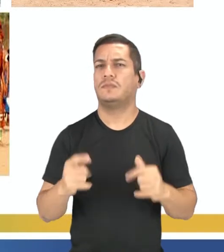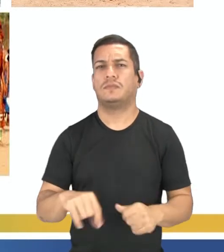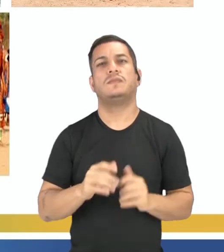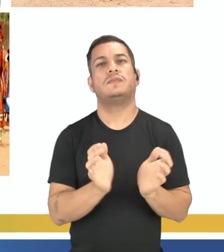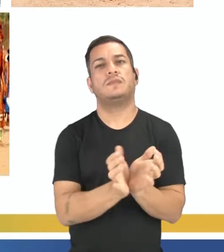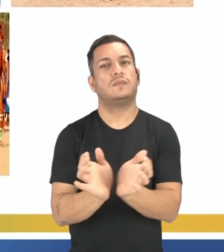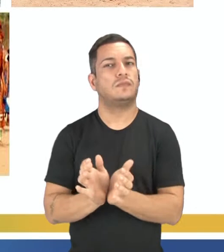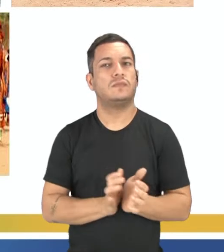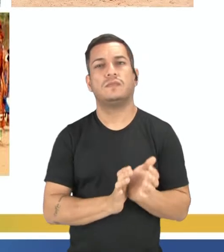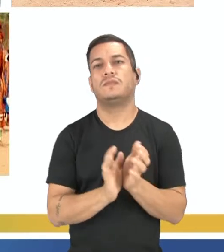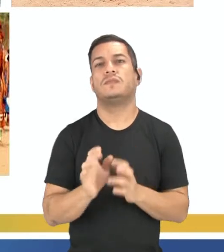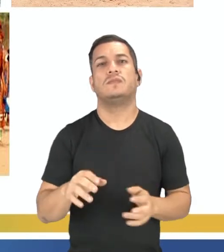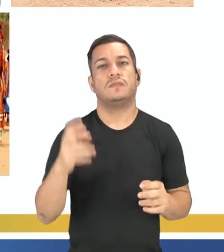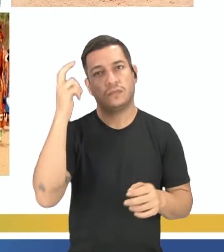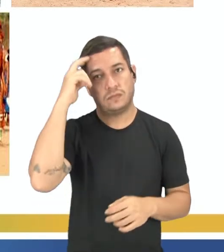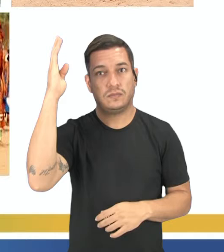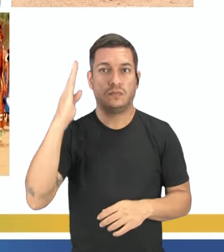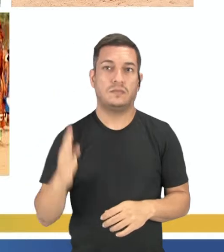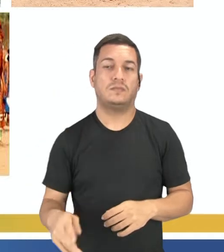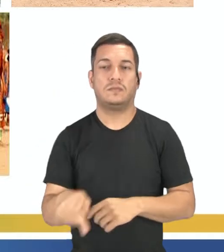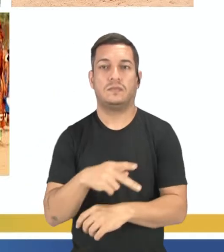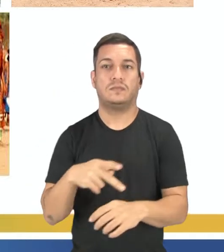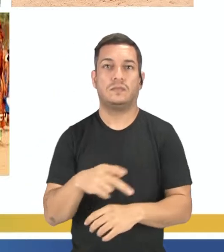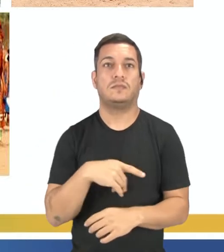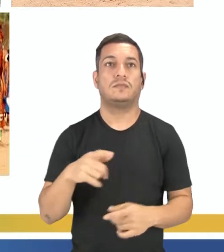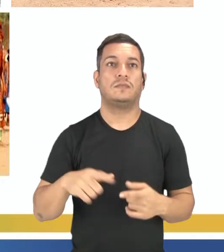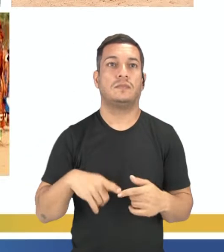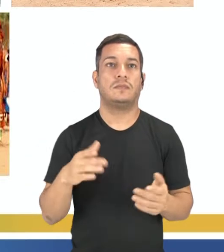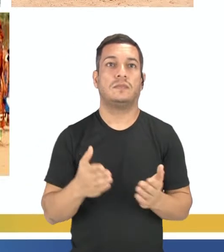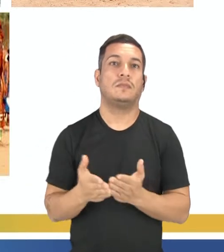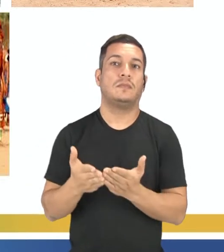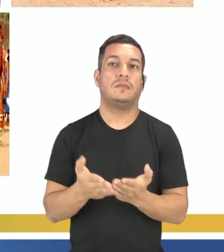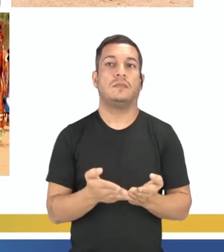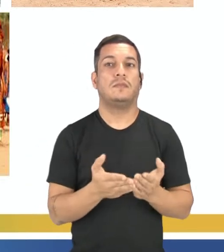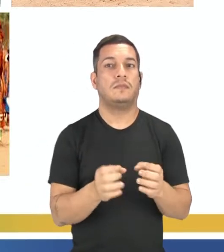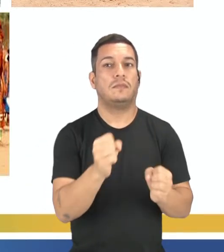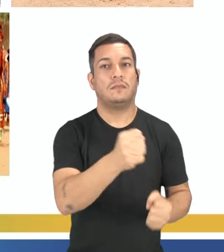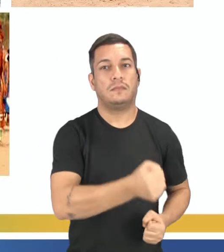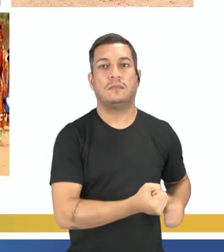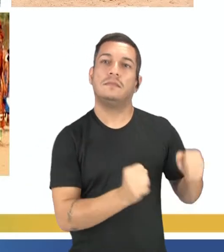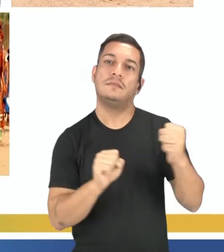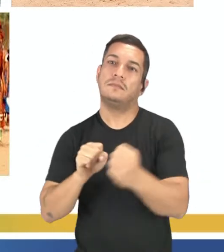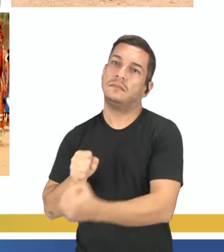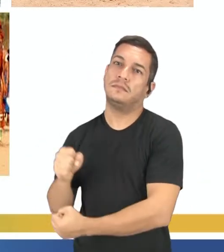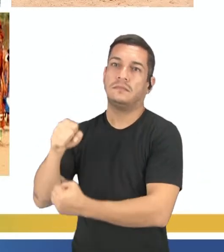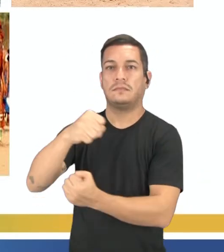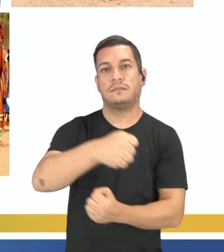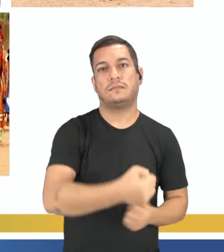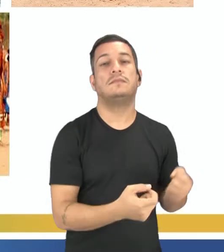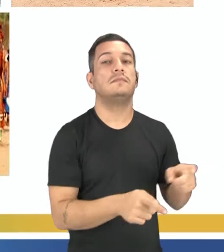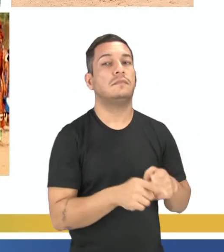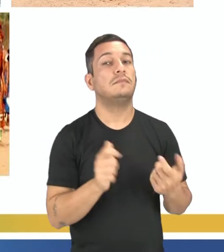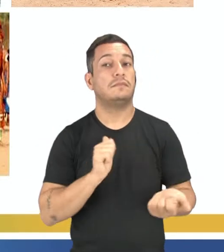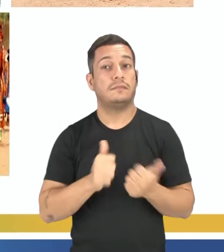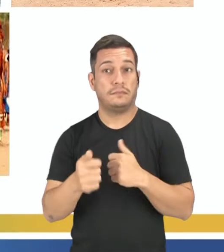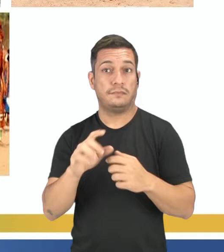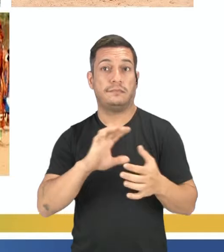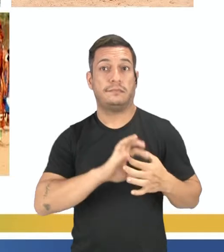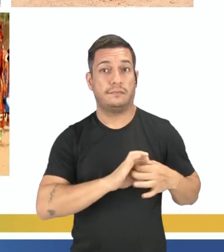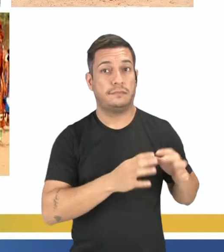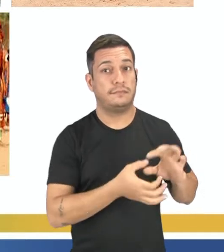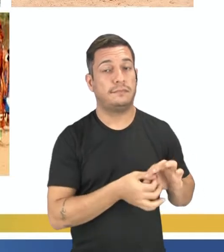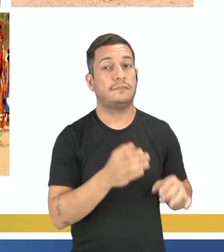em todas as etnias e em todas as culturas do nosso país. A gente tem a canoagem, que para nós já é esporte olímpico da